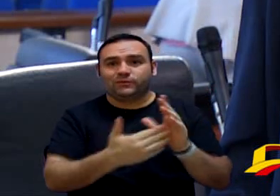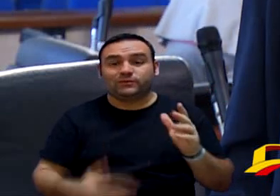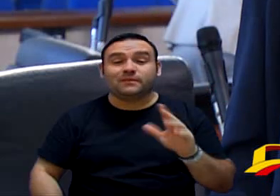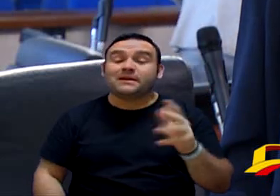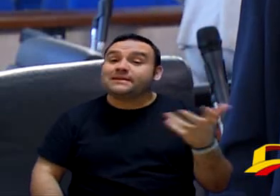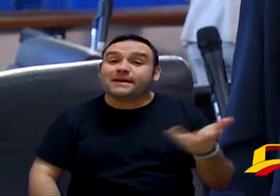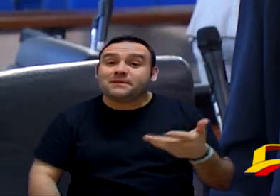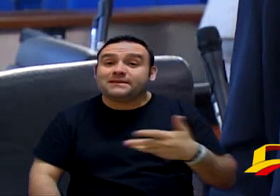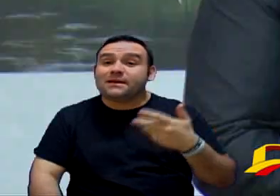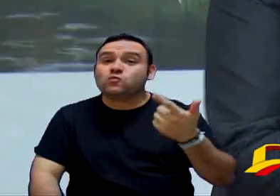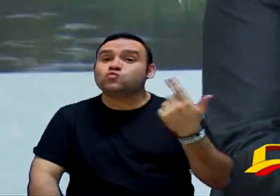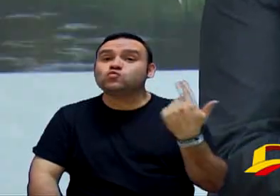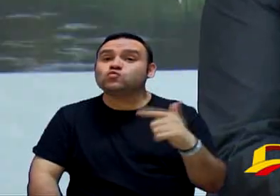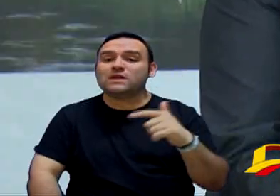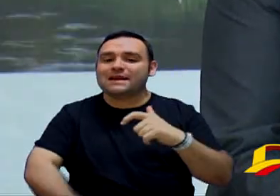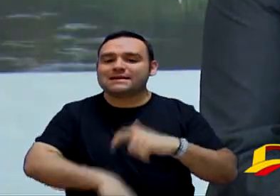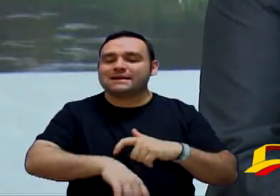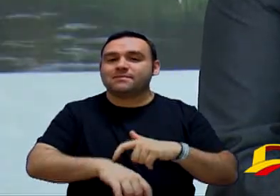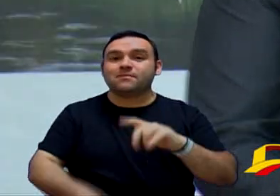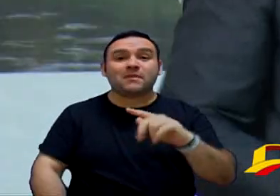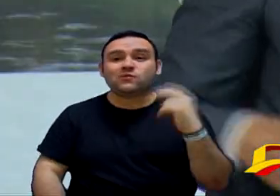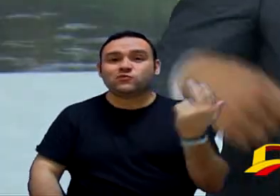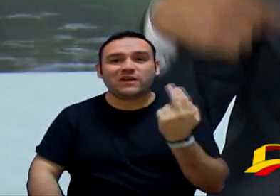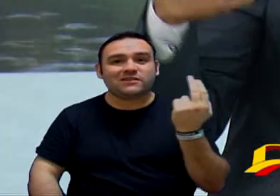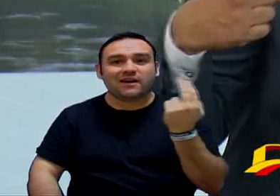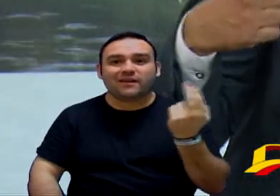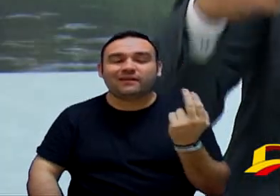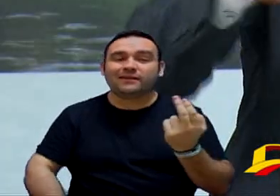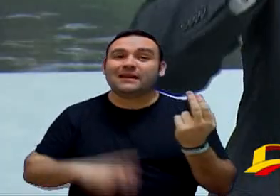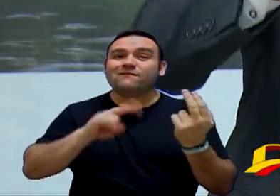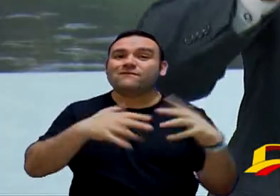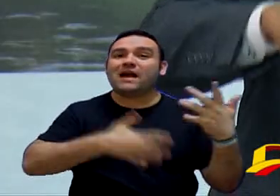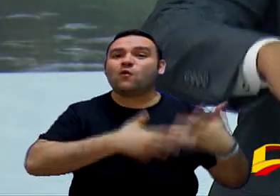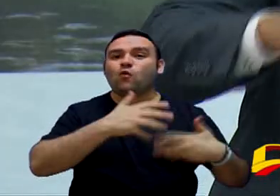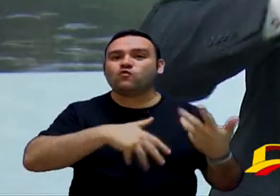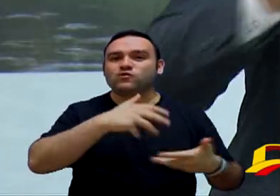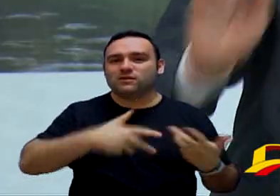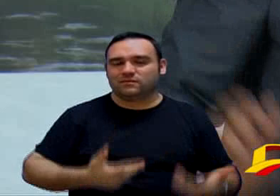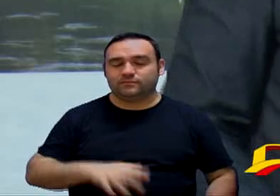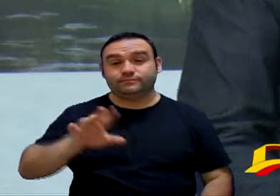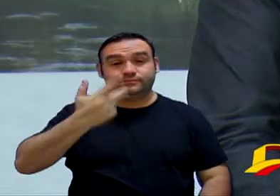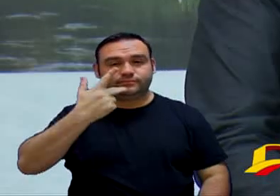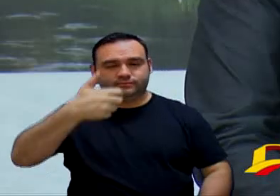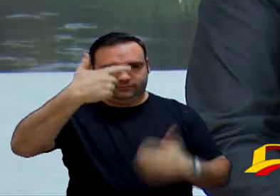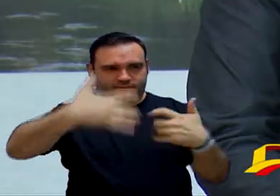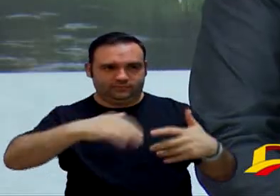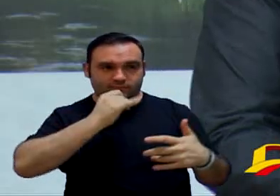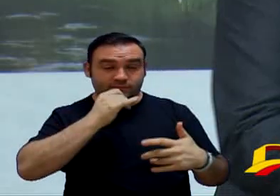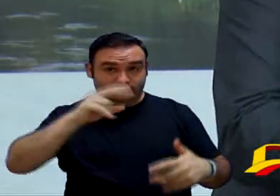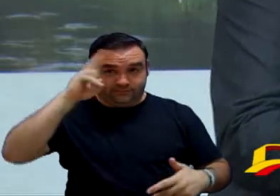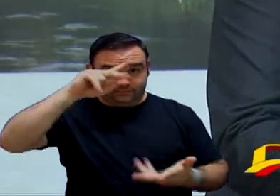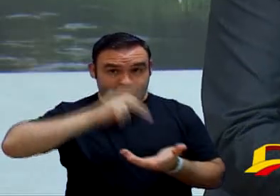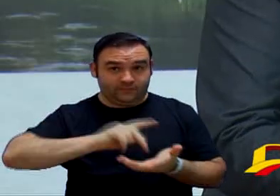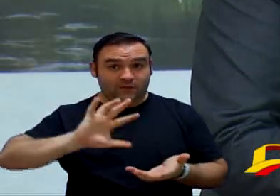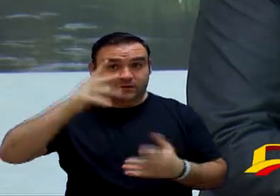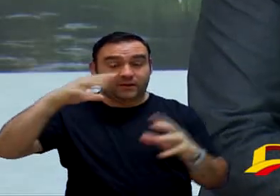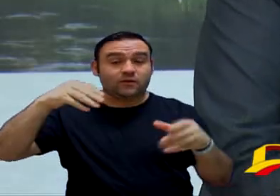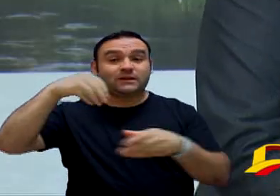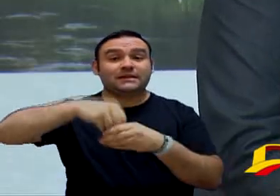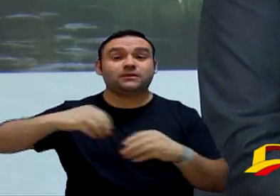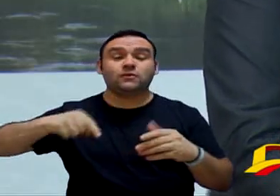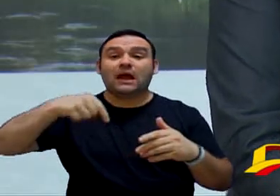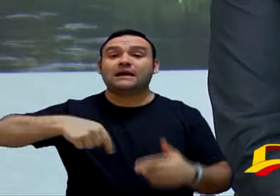se não teria esse esse tempo para jeito mas vai virar uma confus dentro ó vou só uma uma situação dentro do Abrigo